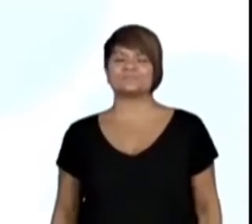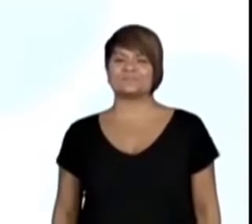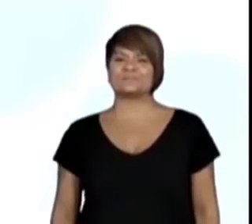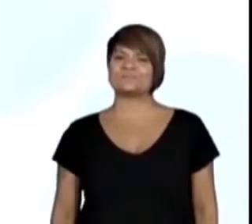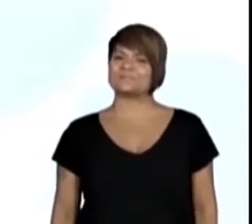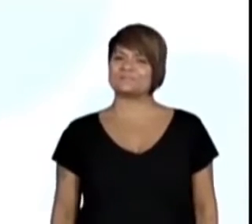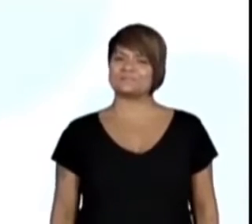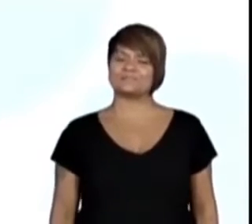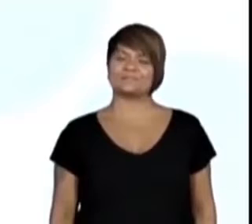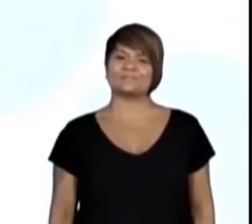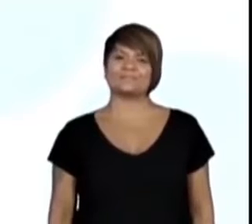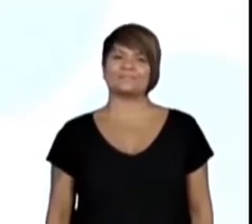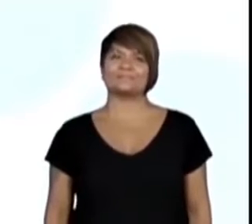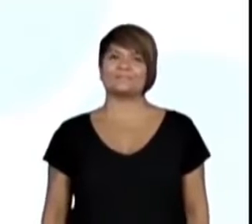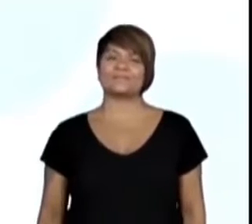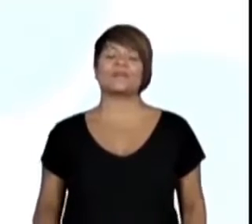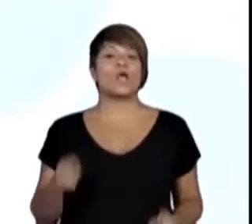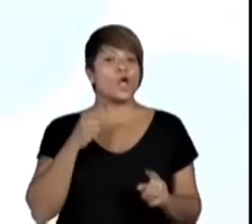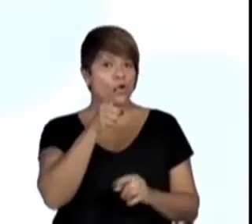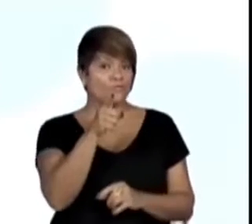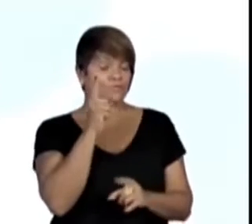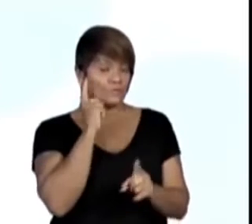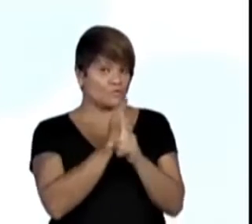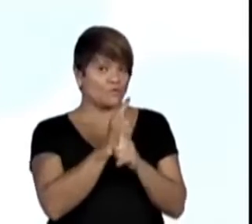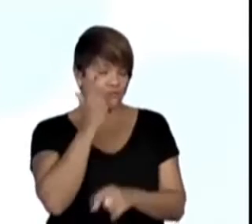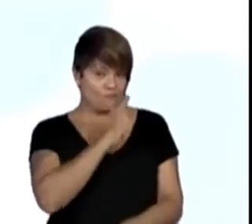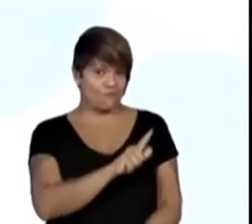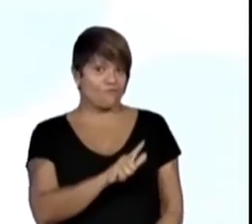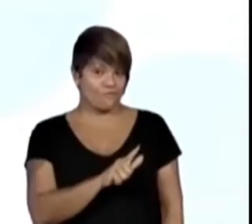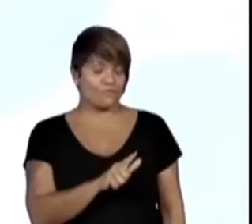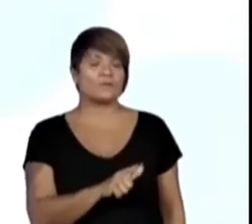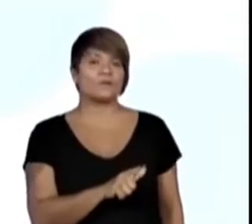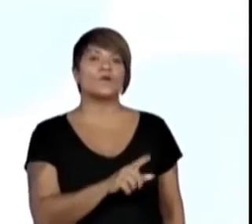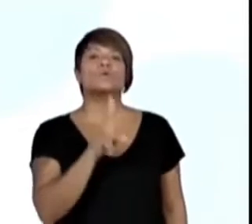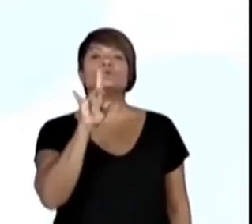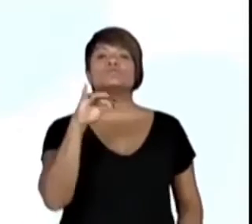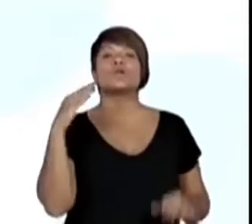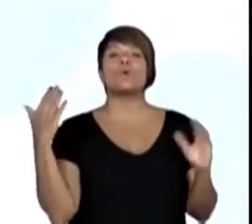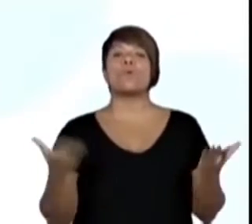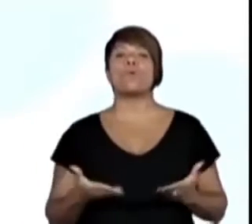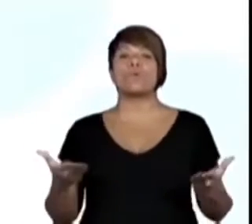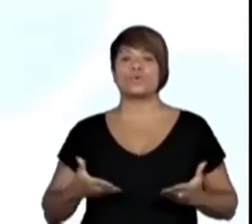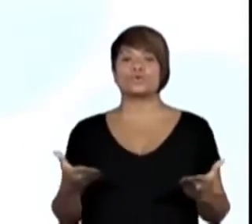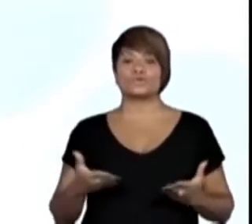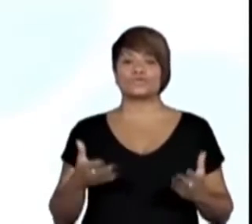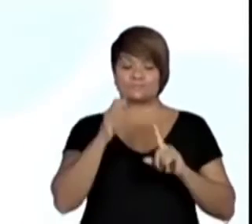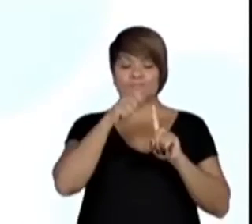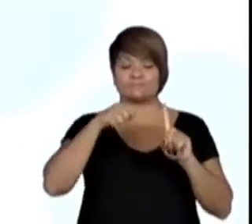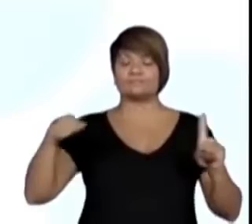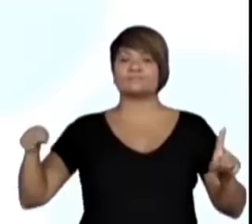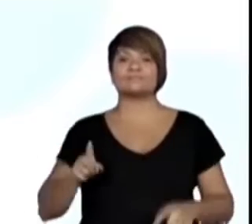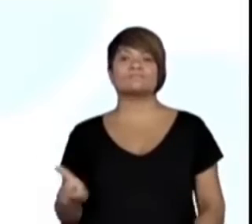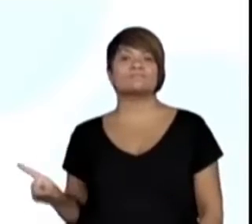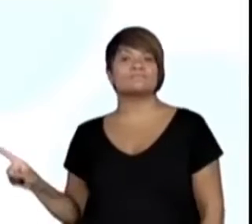E aí, vocês conseguem identificar o dia de hoje nesse calendário?